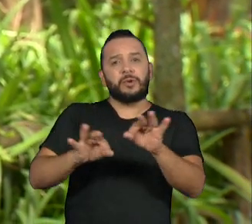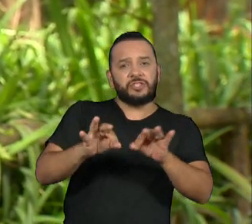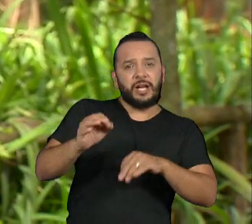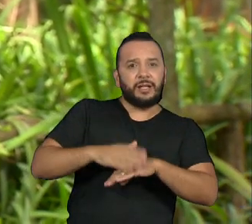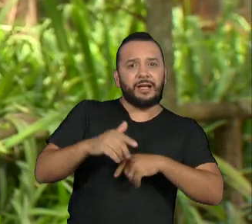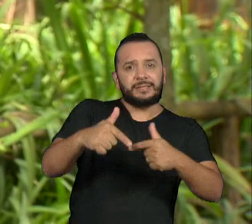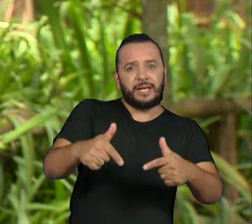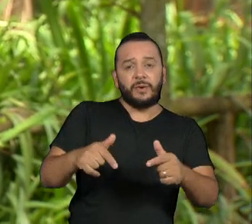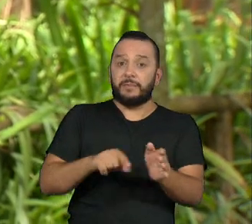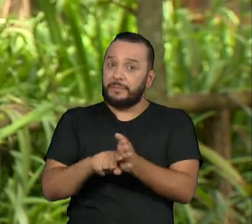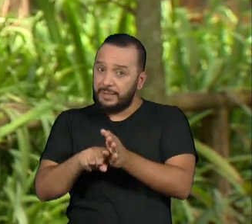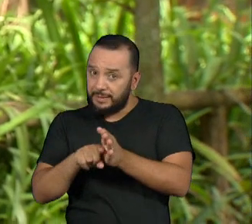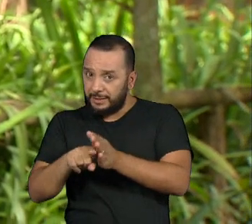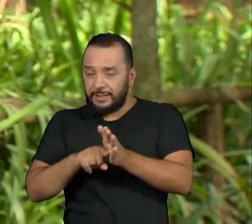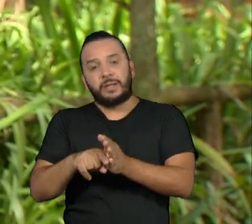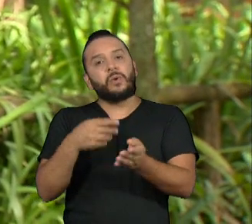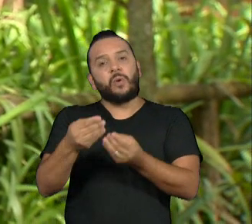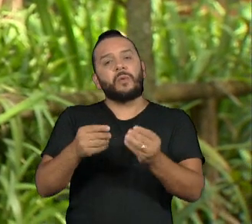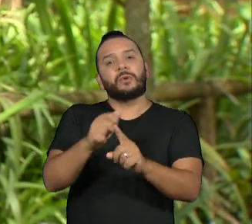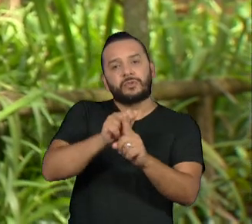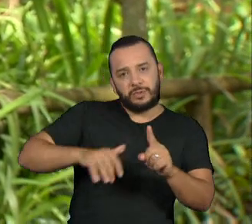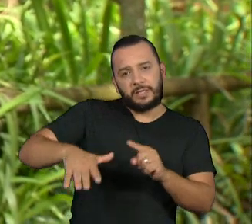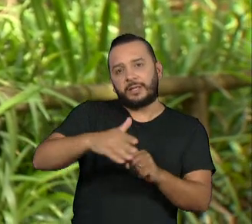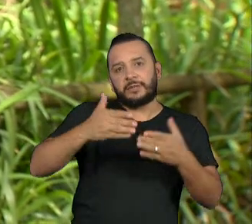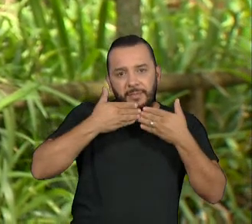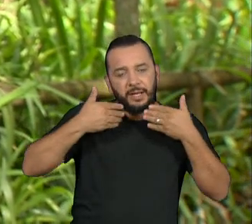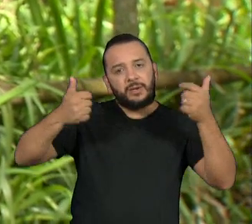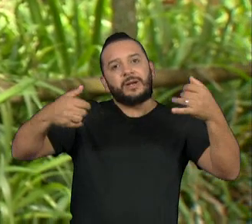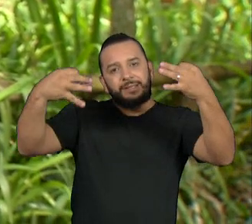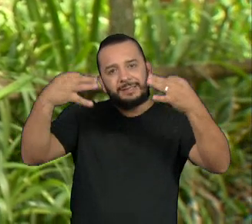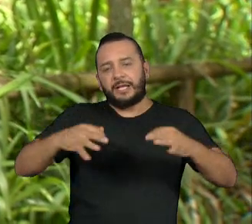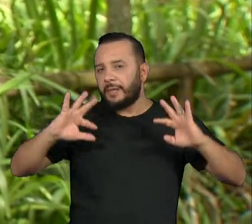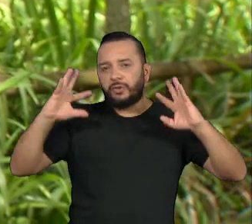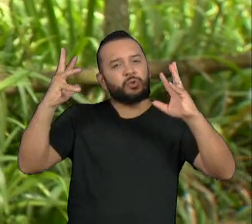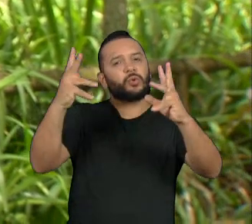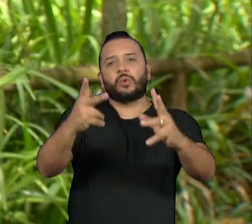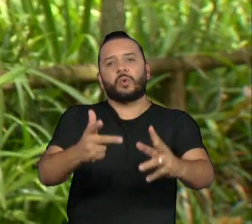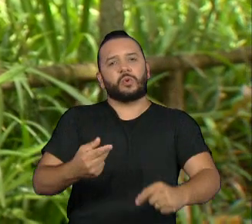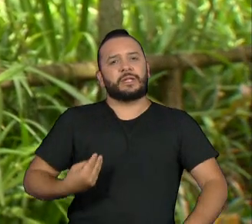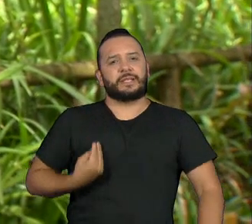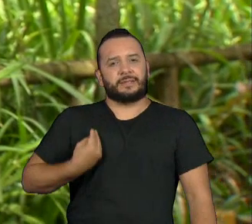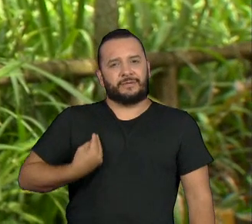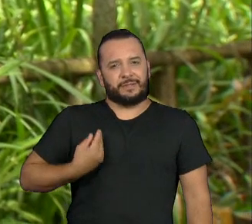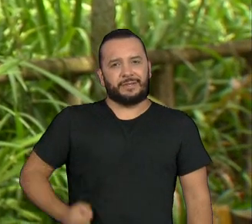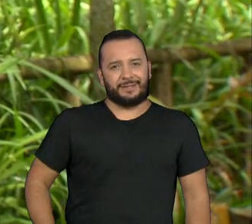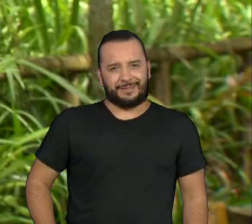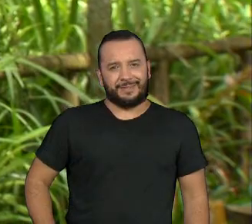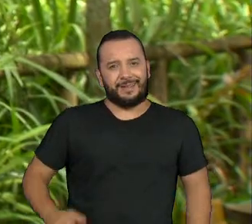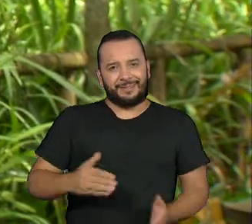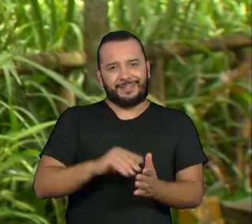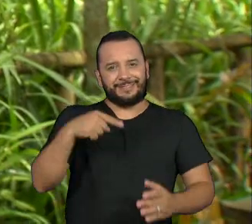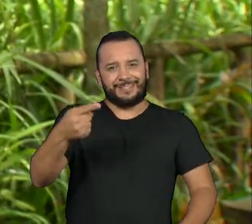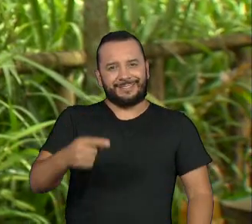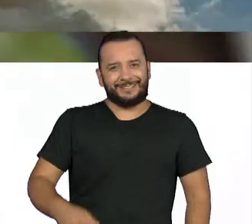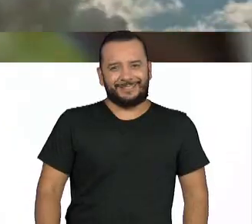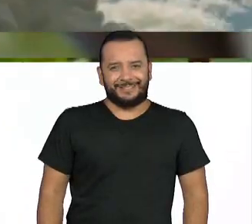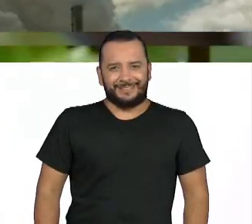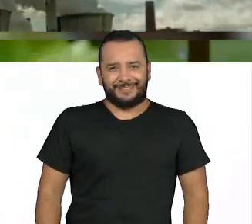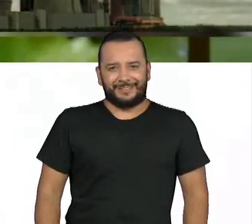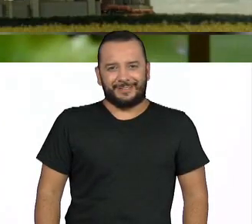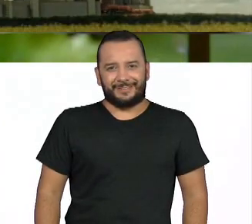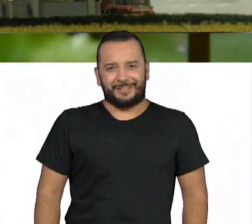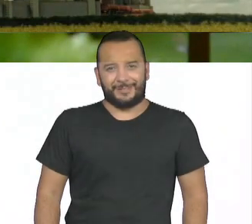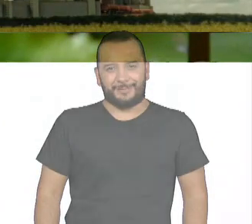ações e pesquisas por um mundo melhor e mais digno para todas as formas de vida. Até lá!